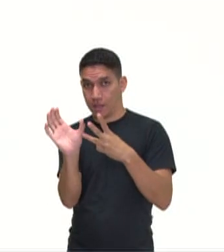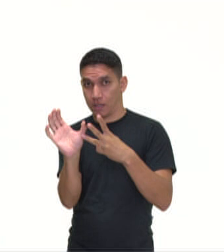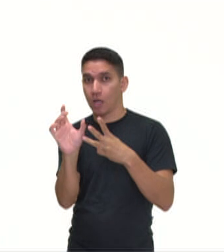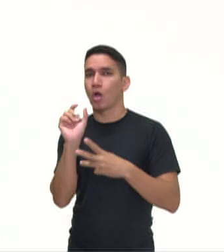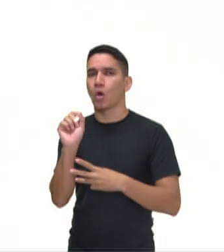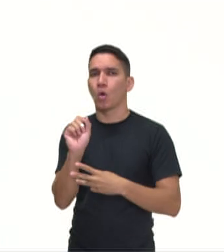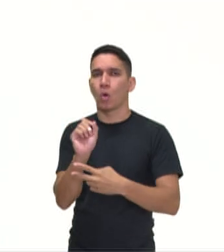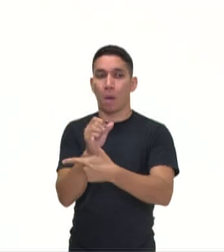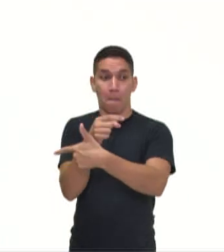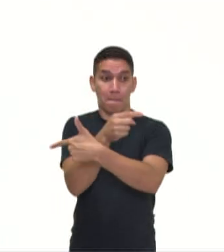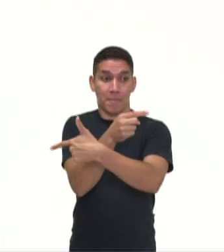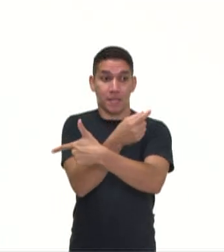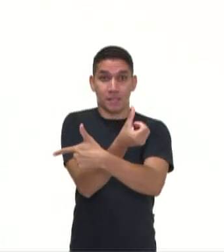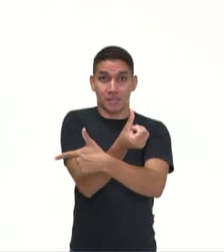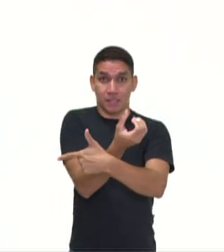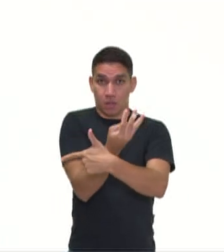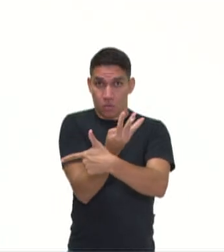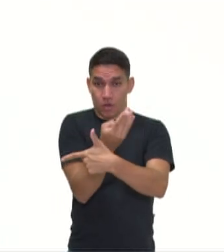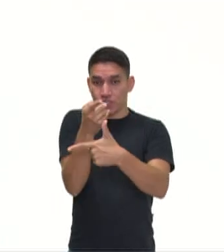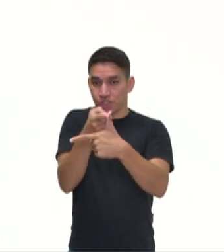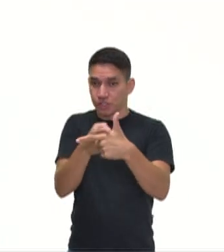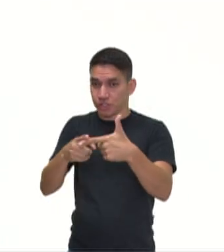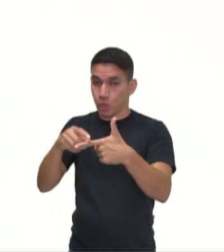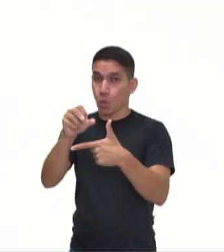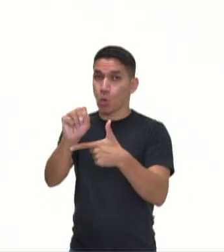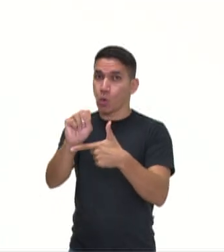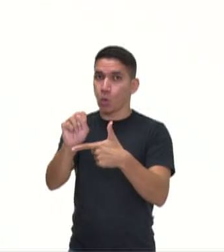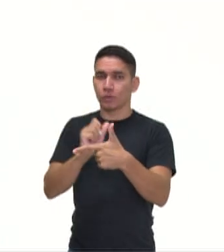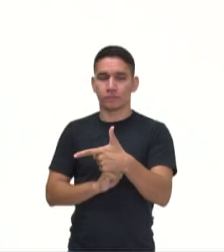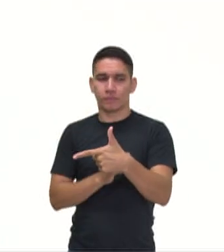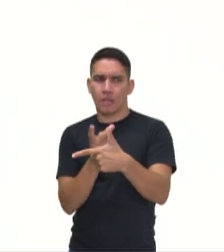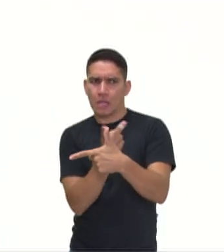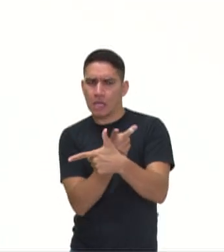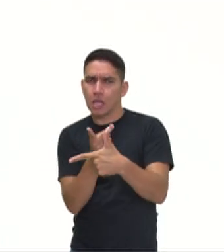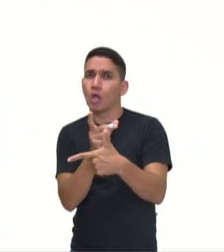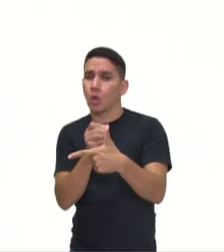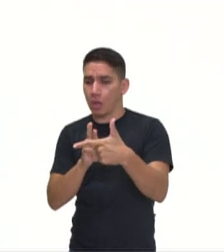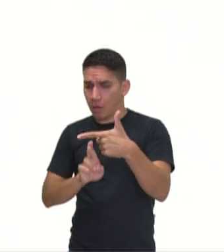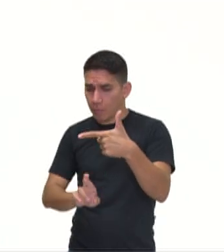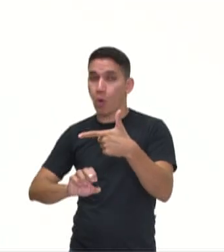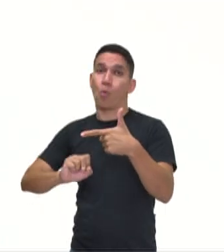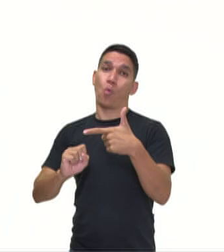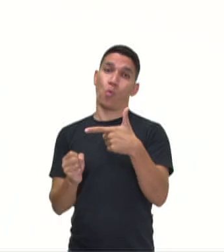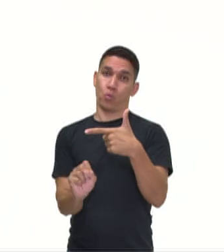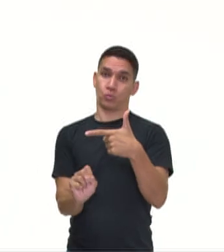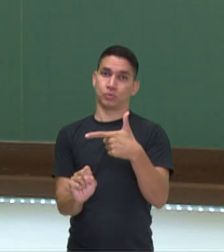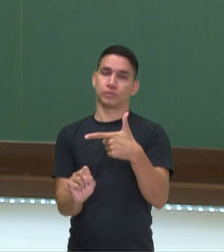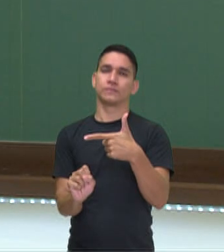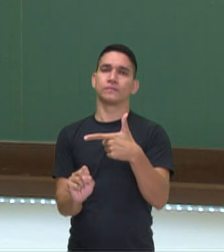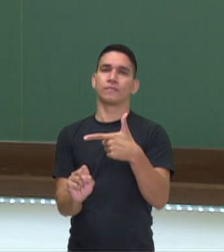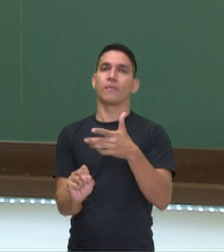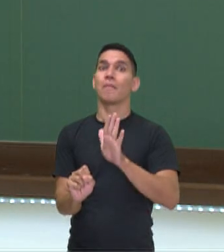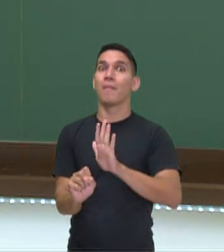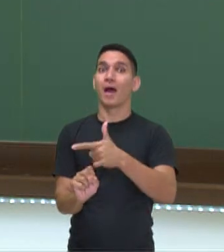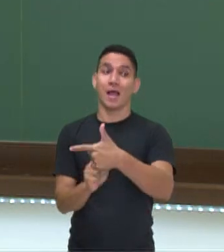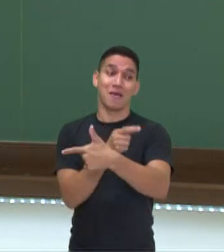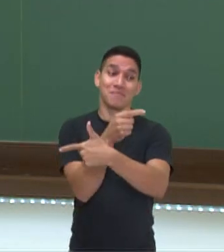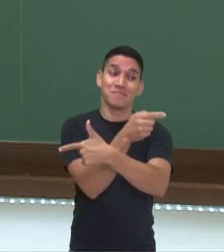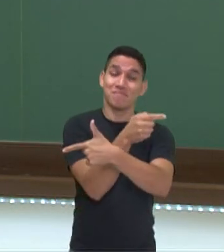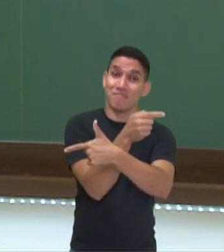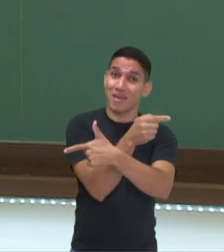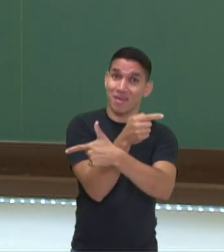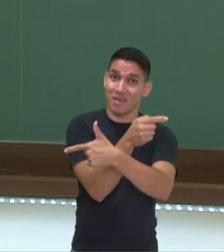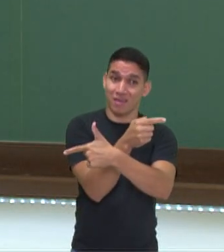64 dividido por 8 64 dividido por 8 é oito só que aqui é